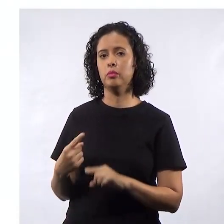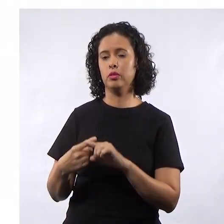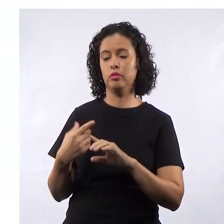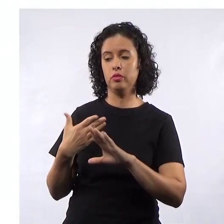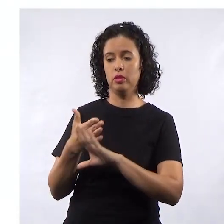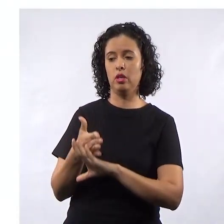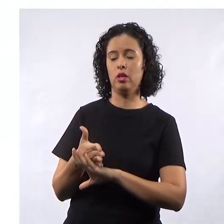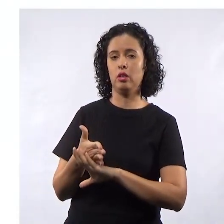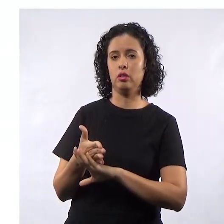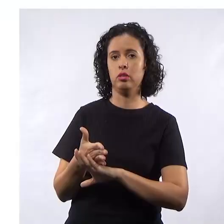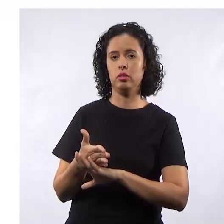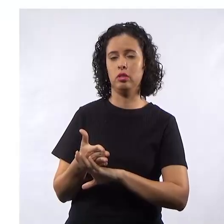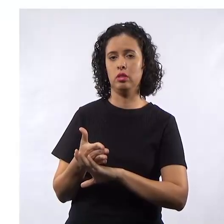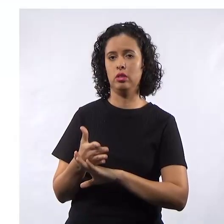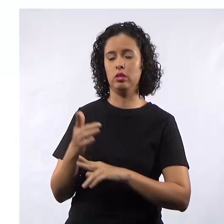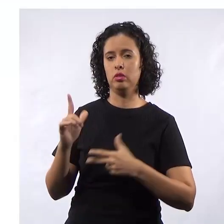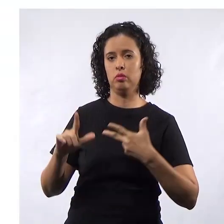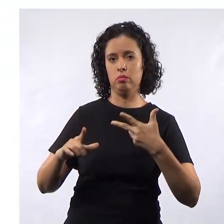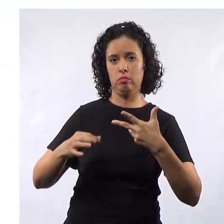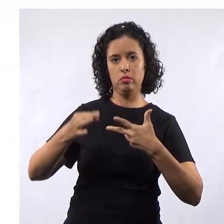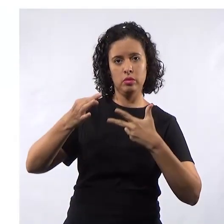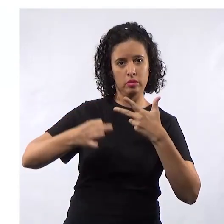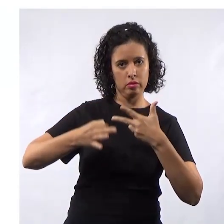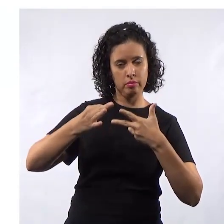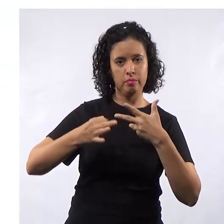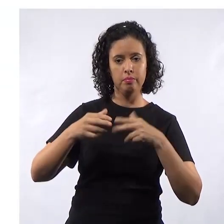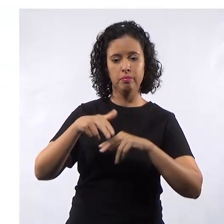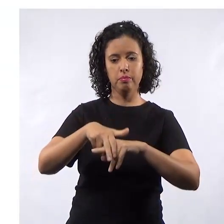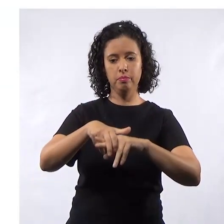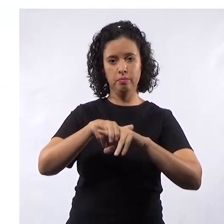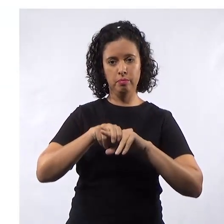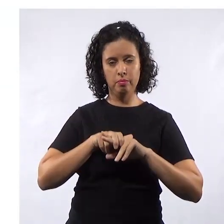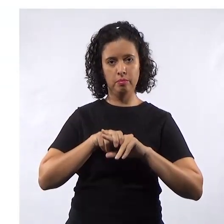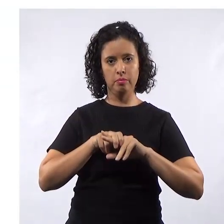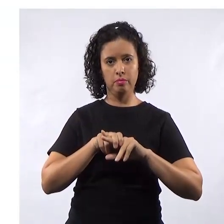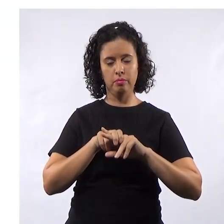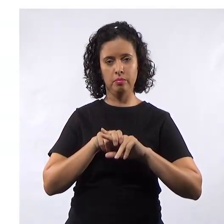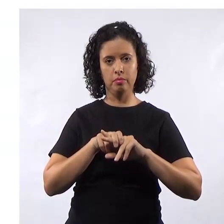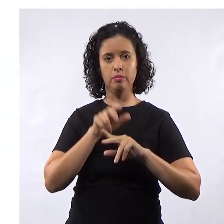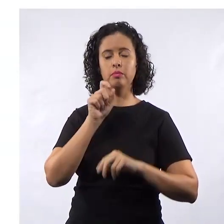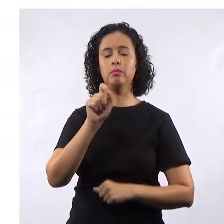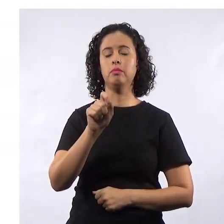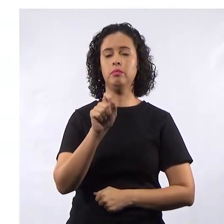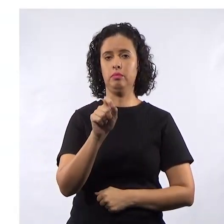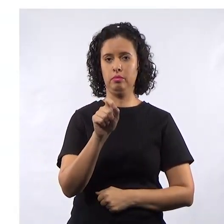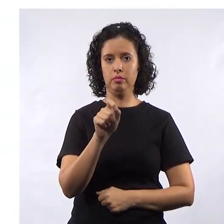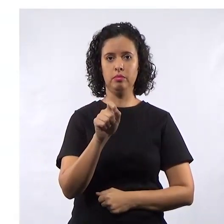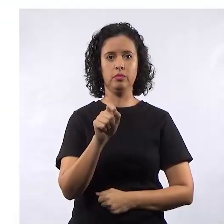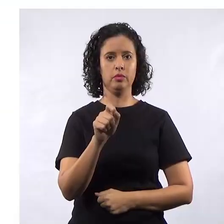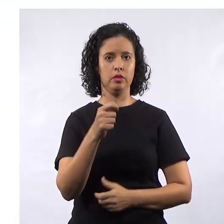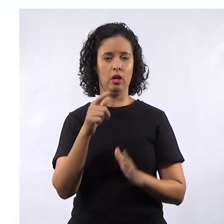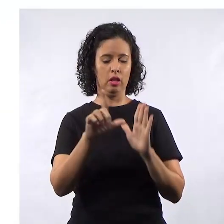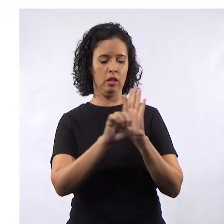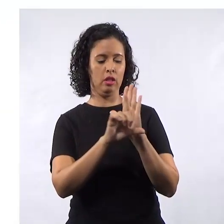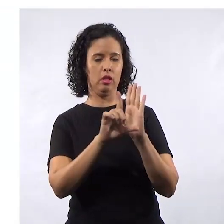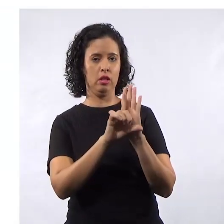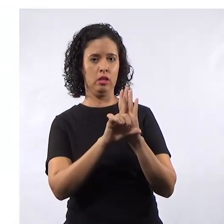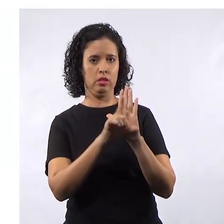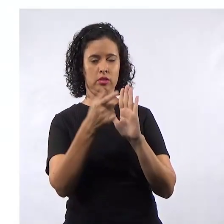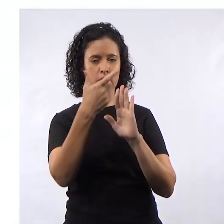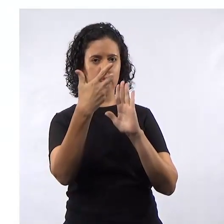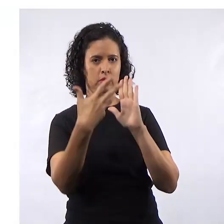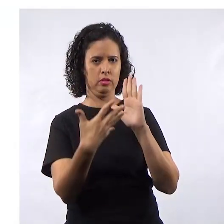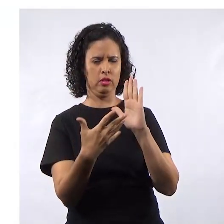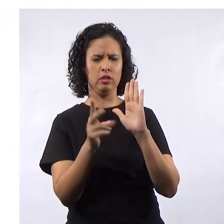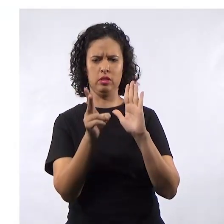busca o poder judiciário, né? Então, por isso que aqui a doutrina diz que em algum momento sempre tem uma